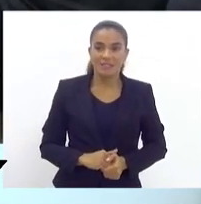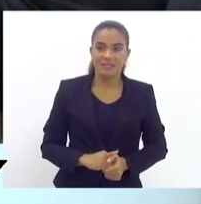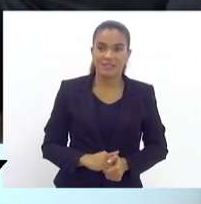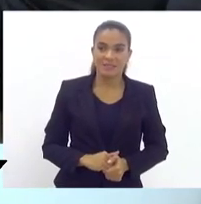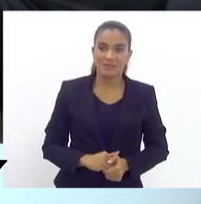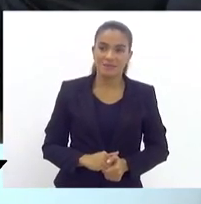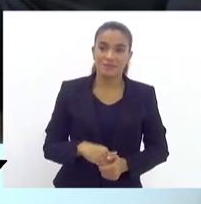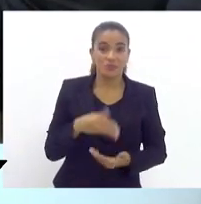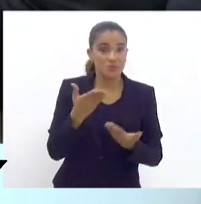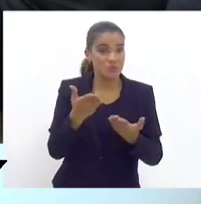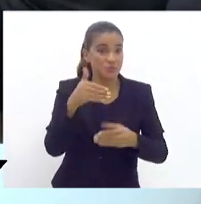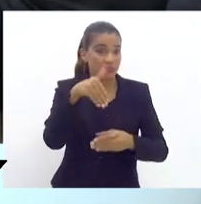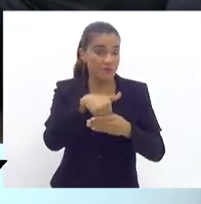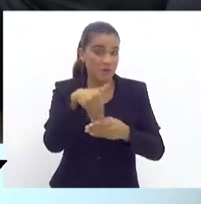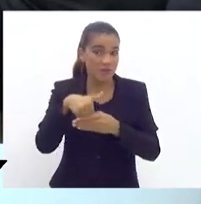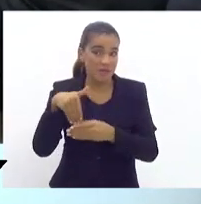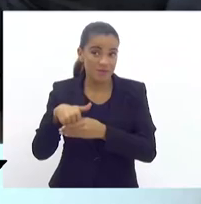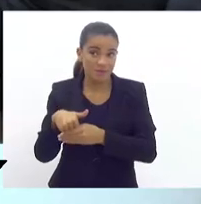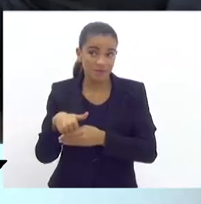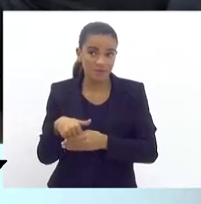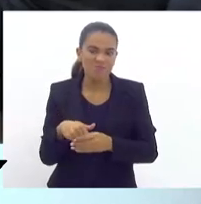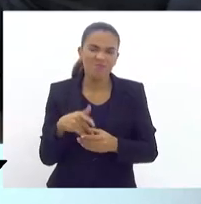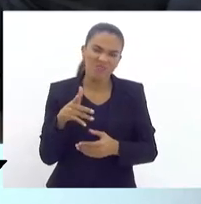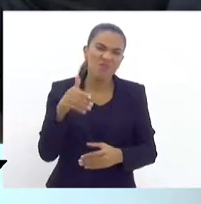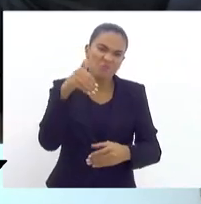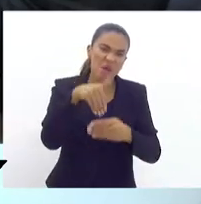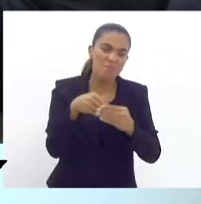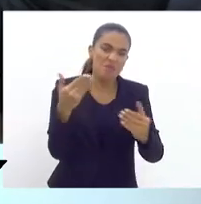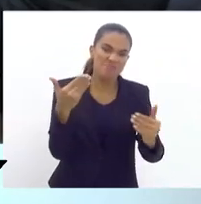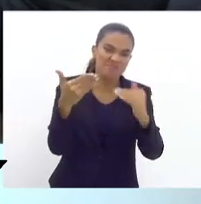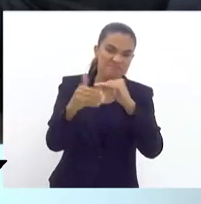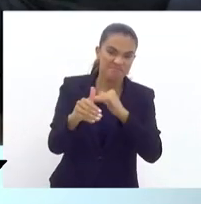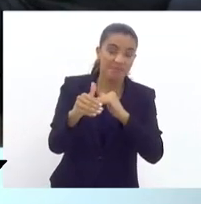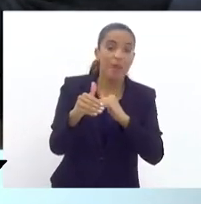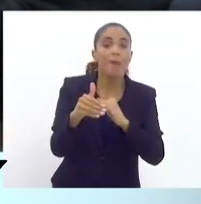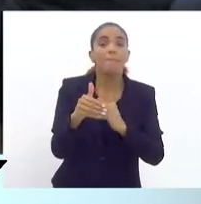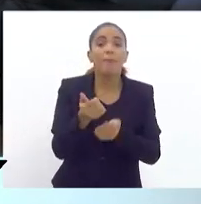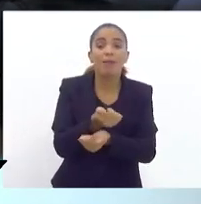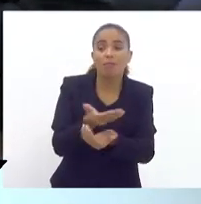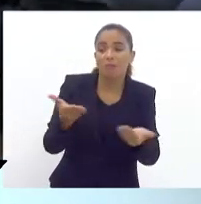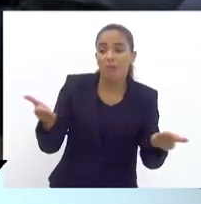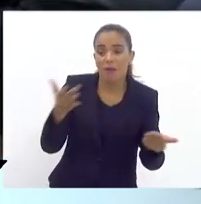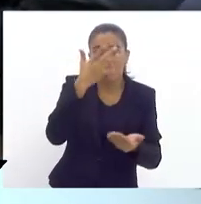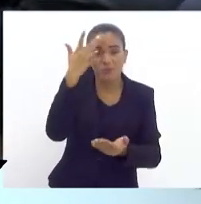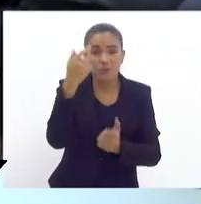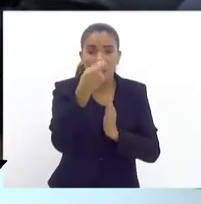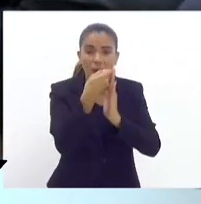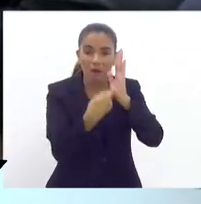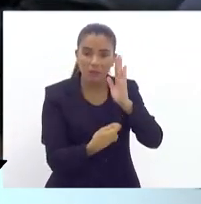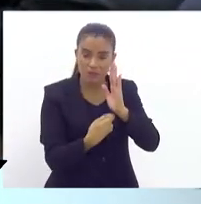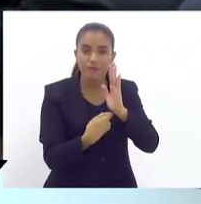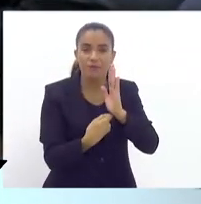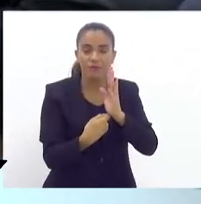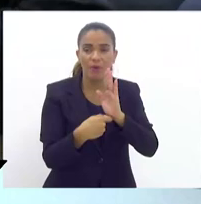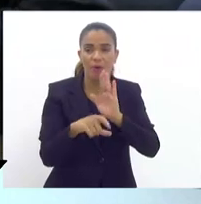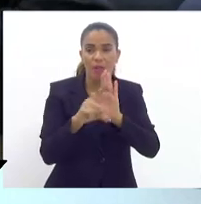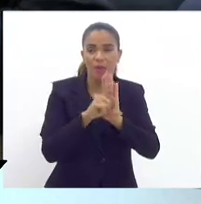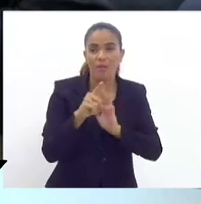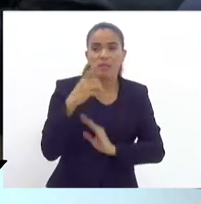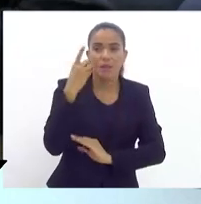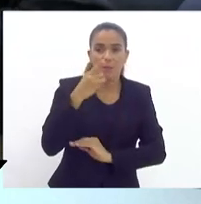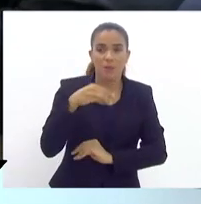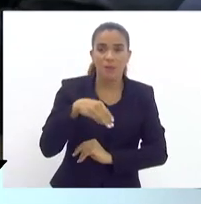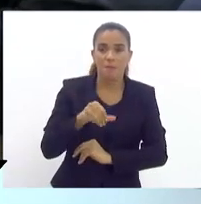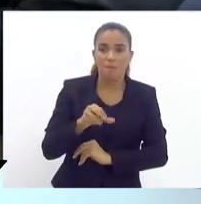senhor está votando? Bom, então vamos abrir a divergência para dar margem aos autores, deputada Marta Rocha,